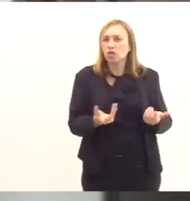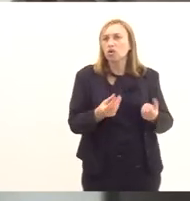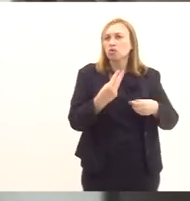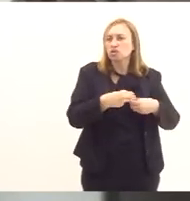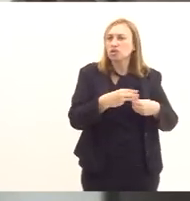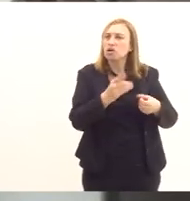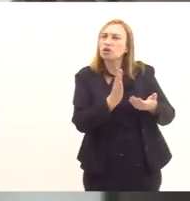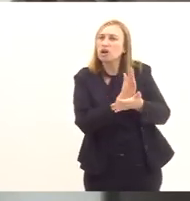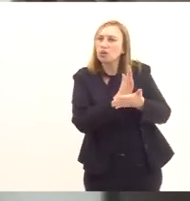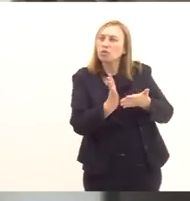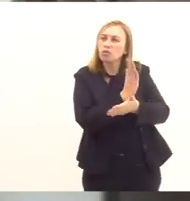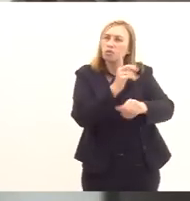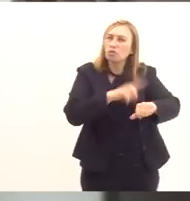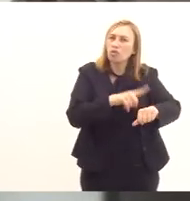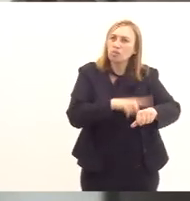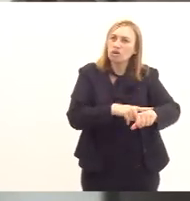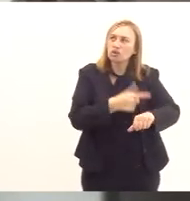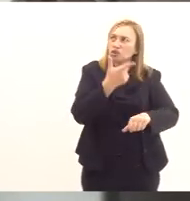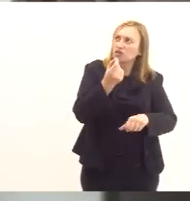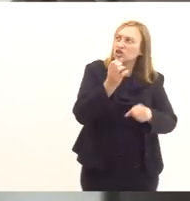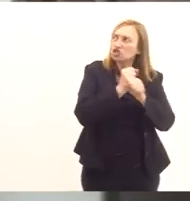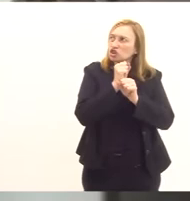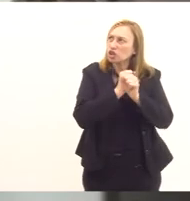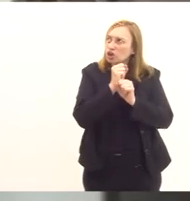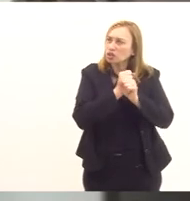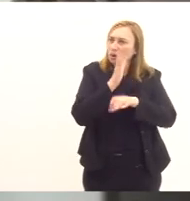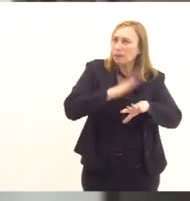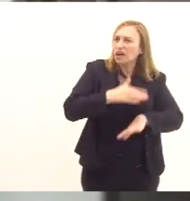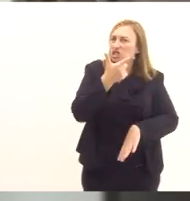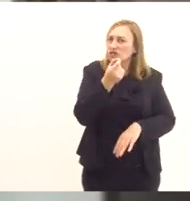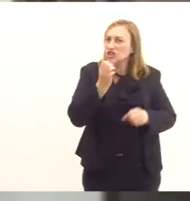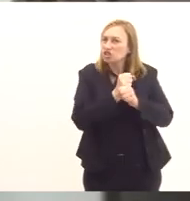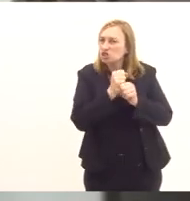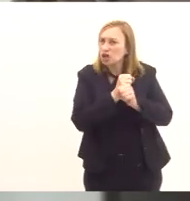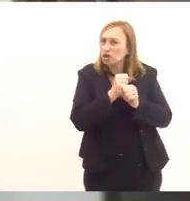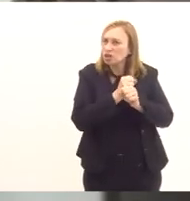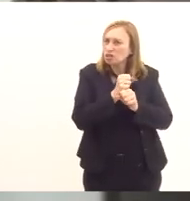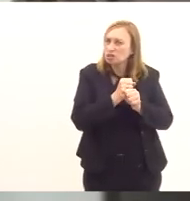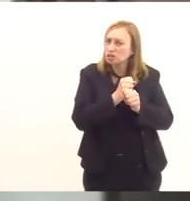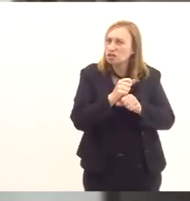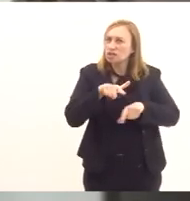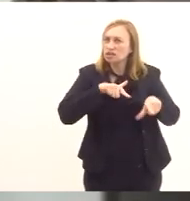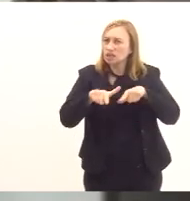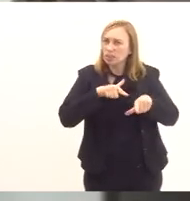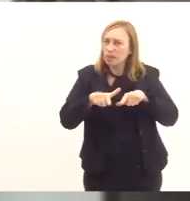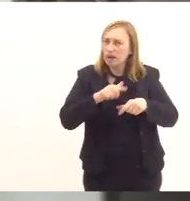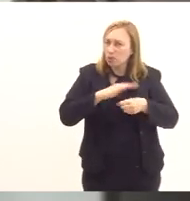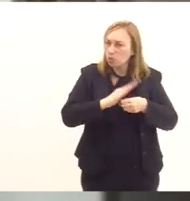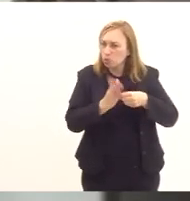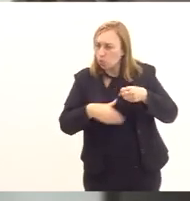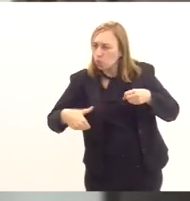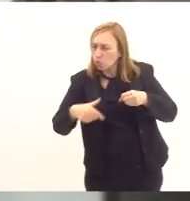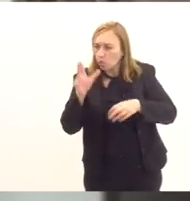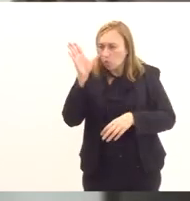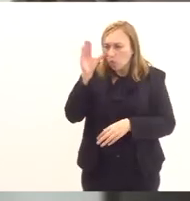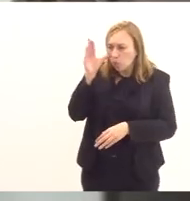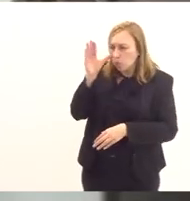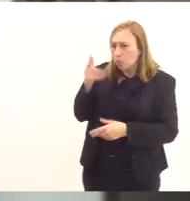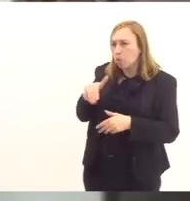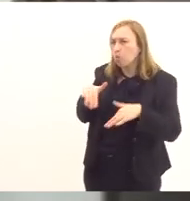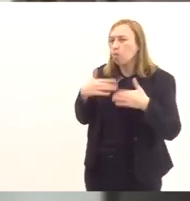em algum momento da história né desses 20 anos aí de mais de 20 anos de concessão de serviços alinhamento manifestou o interesse